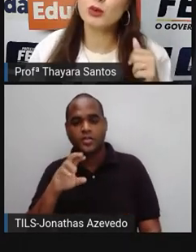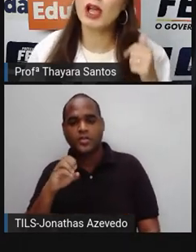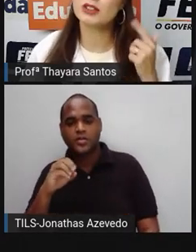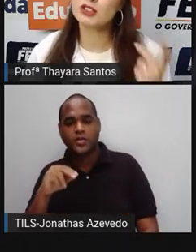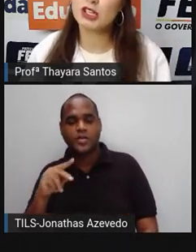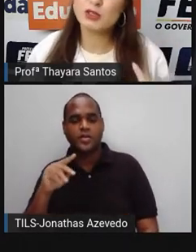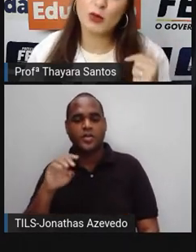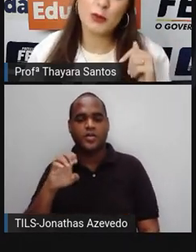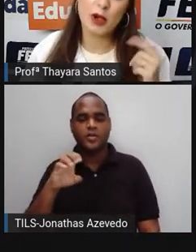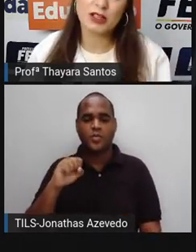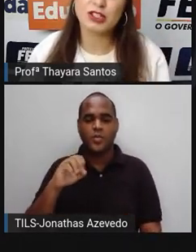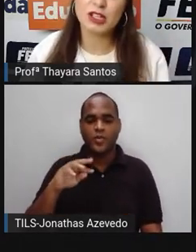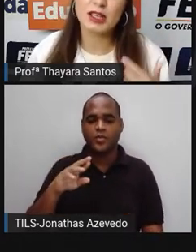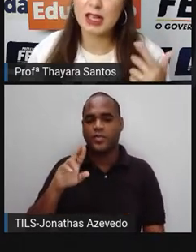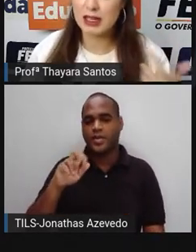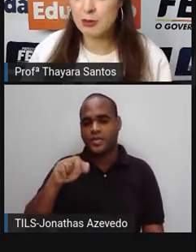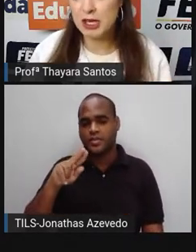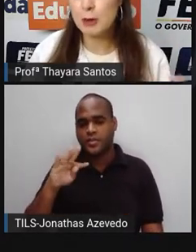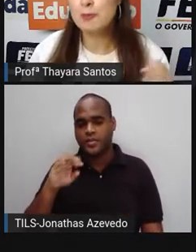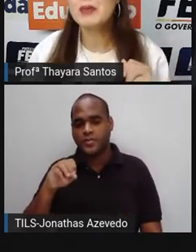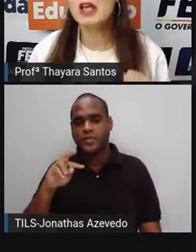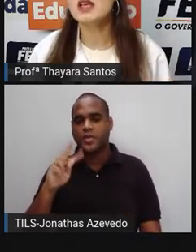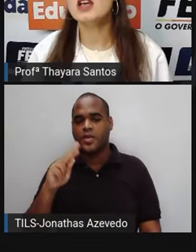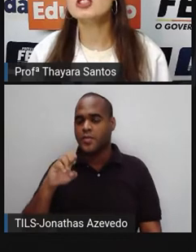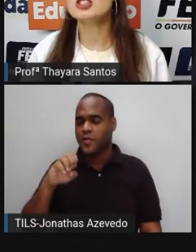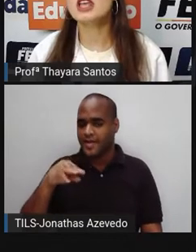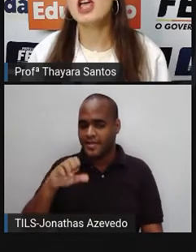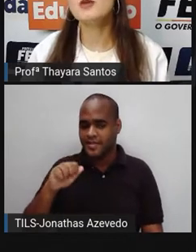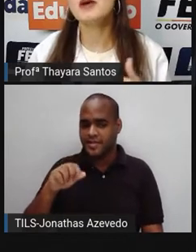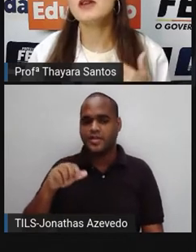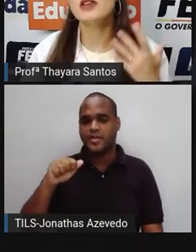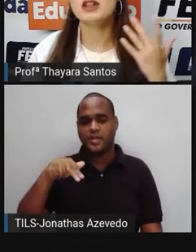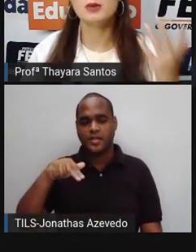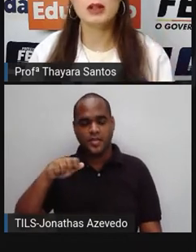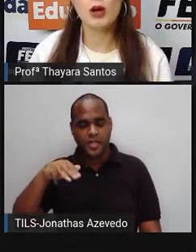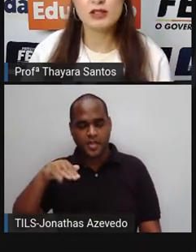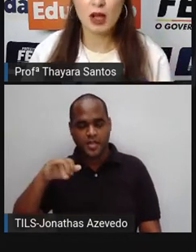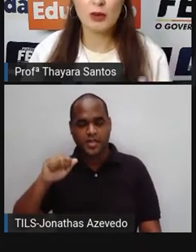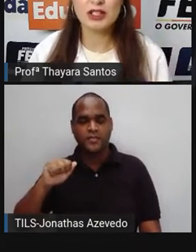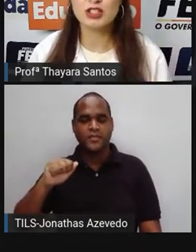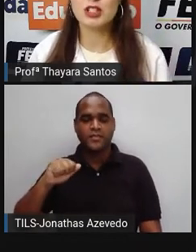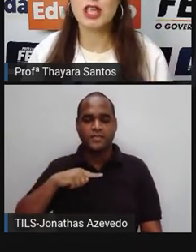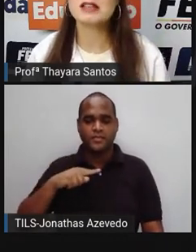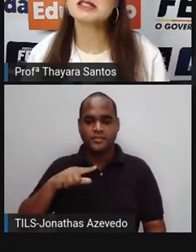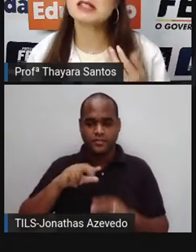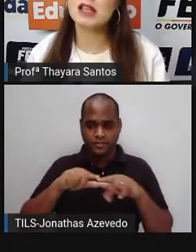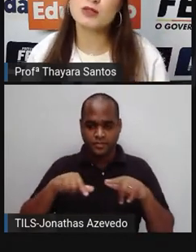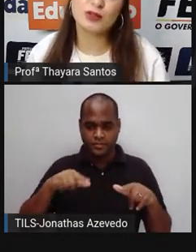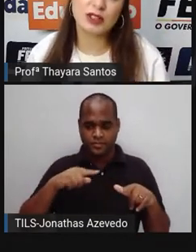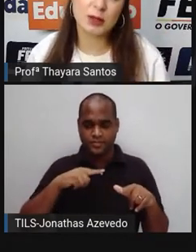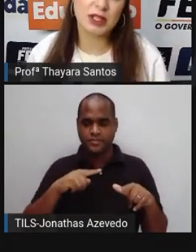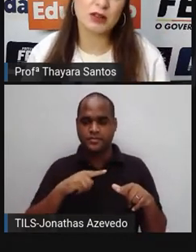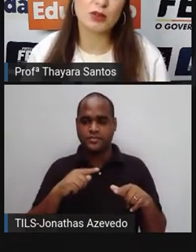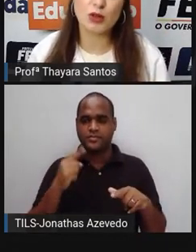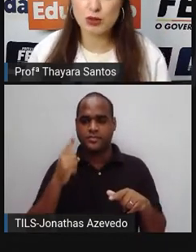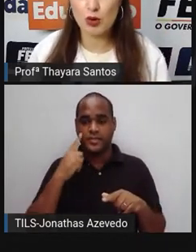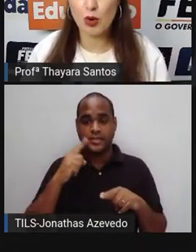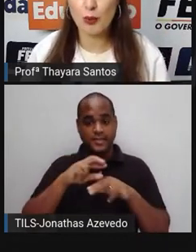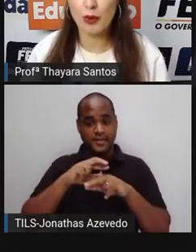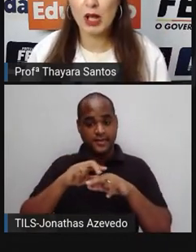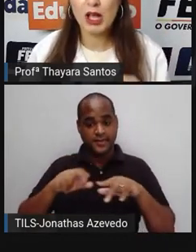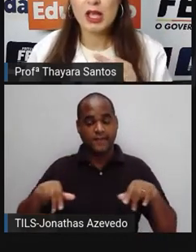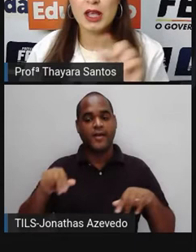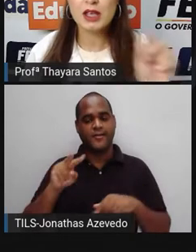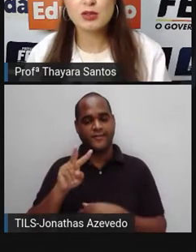escorbuto raquitismo hemorragia e anemia e a gente tem aí para eles vitaminose que é quando a gente tem excesso de vitamina no